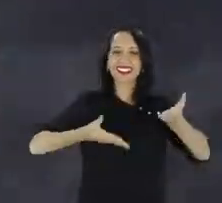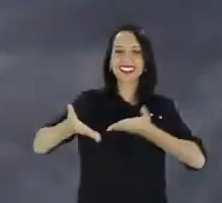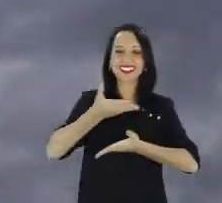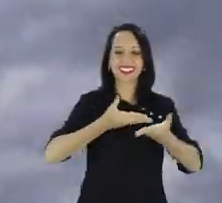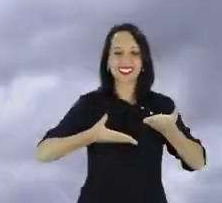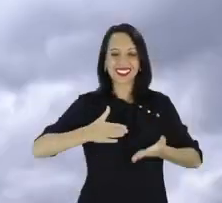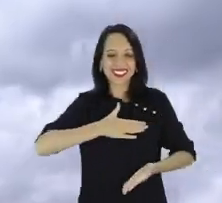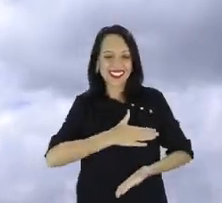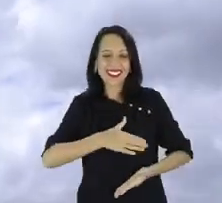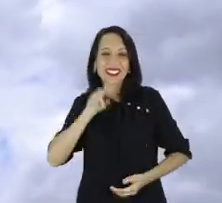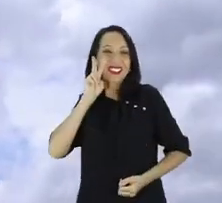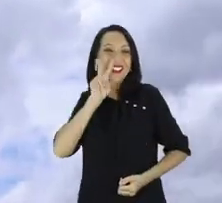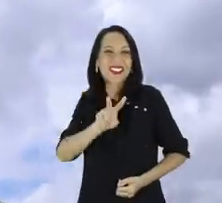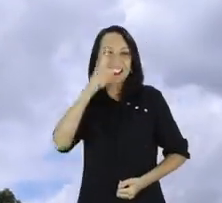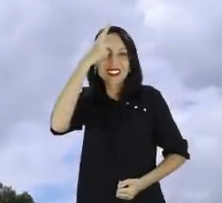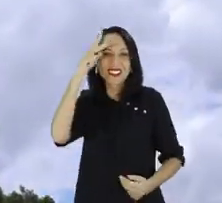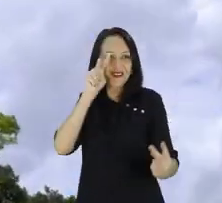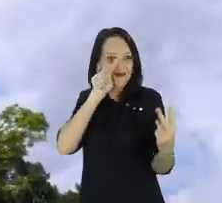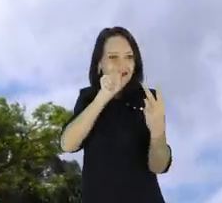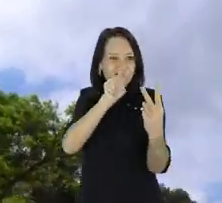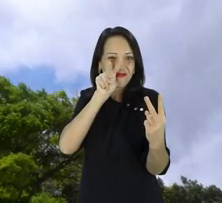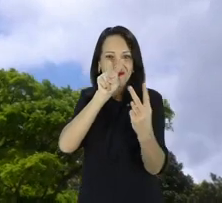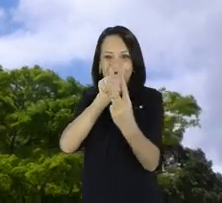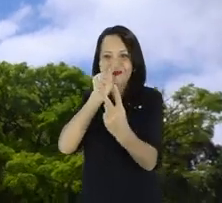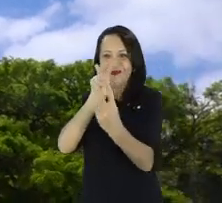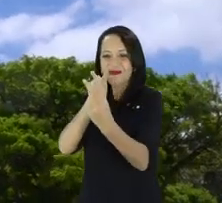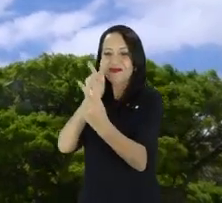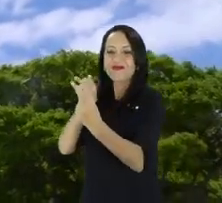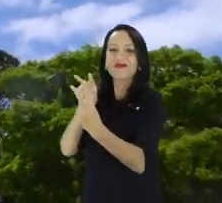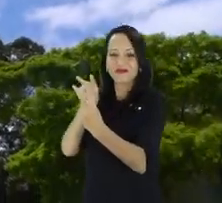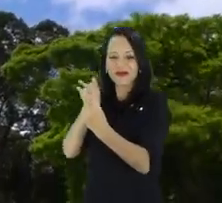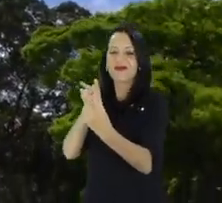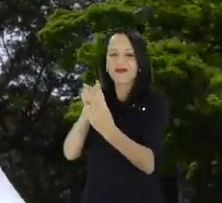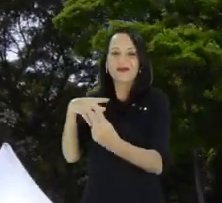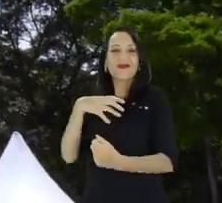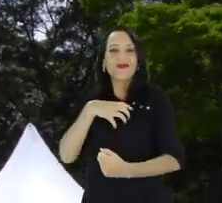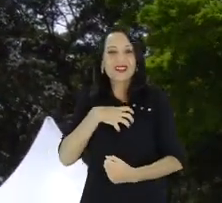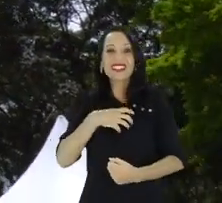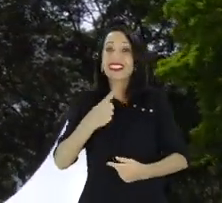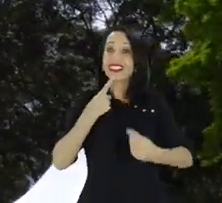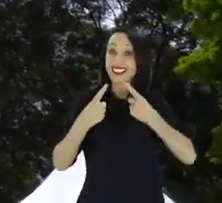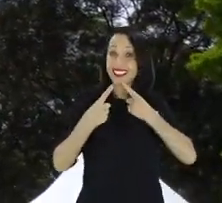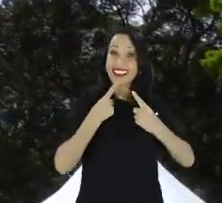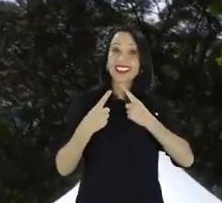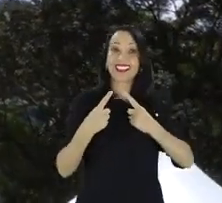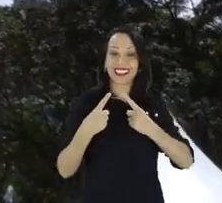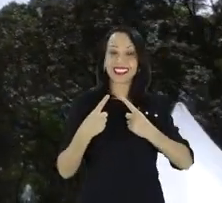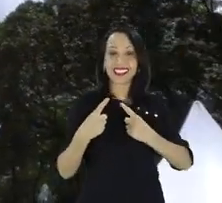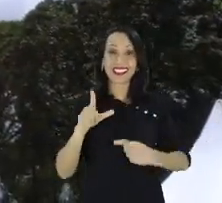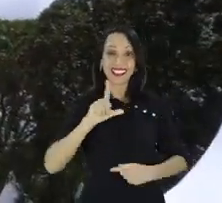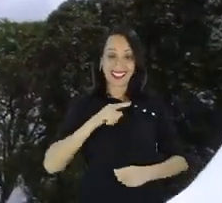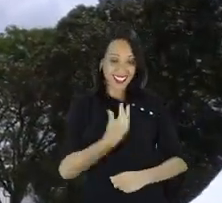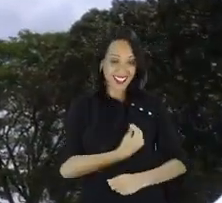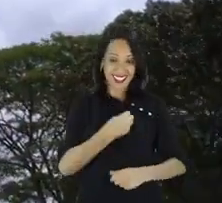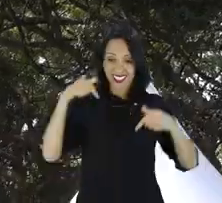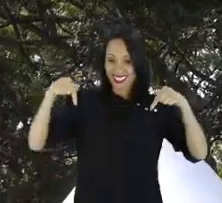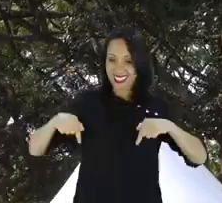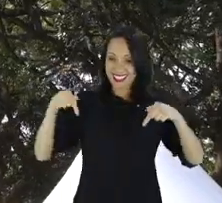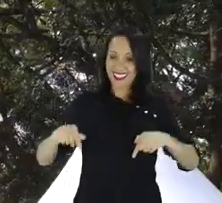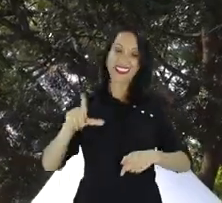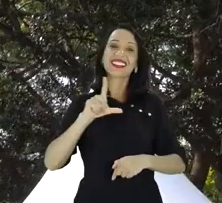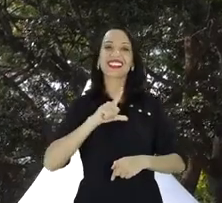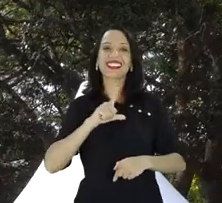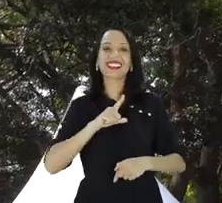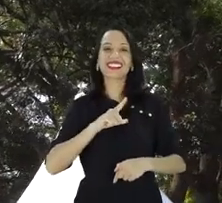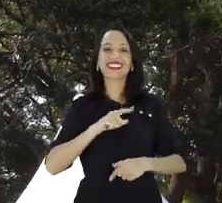outros em consideração ele tem que olhar para as pessoas no olho é a maneira de ter se ele tivesse vivo aqui eu acho que ele